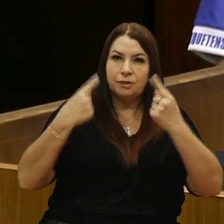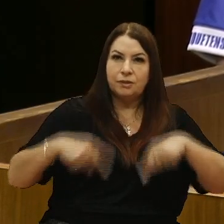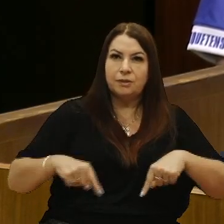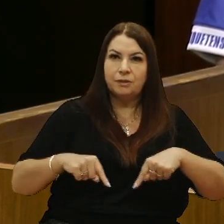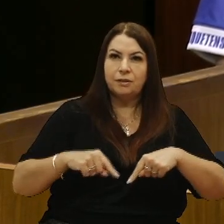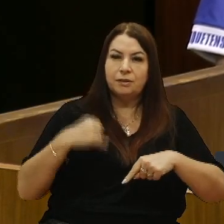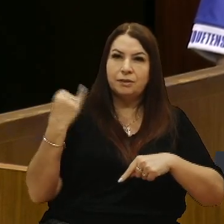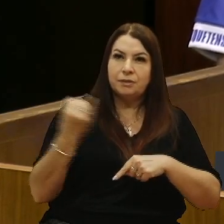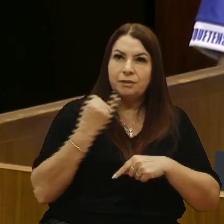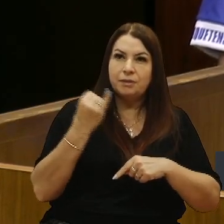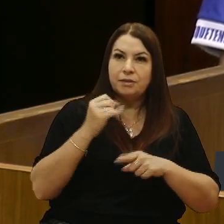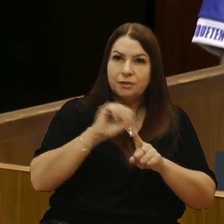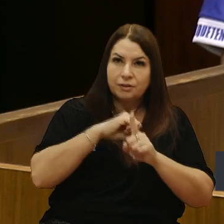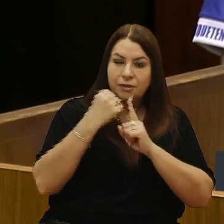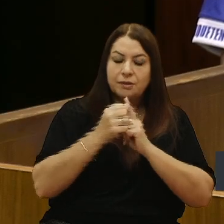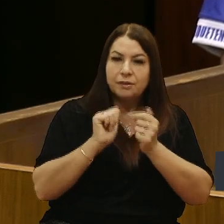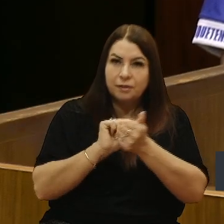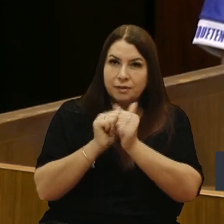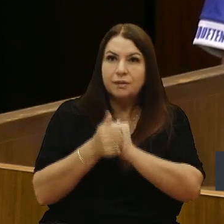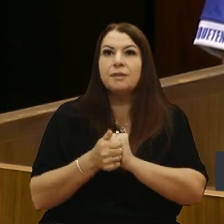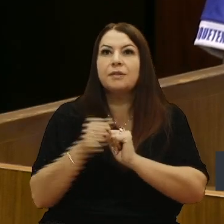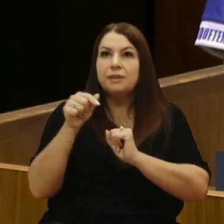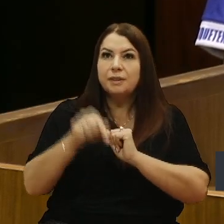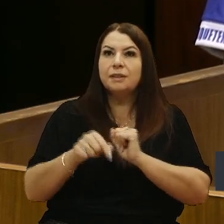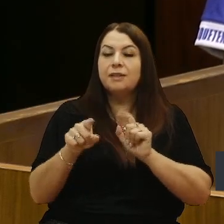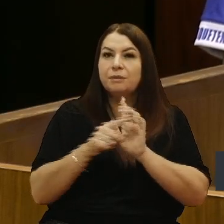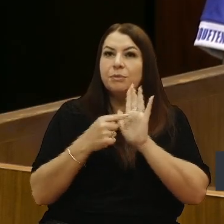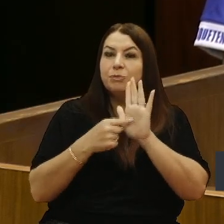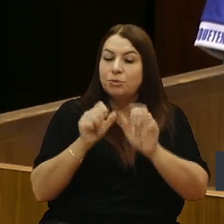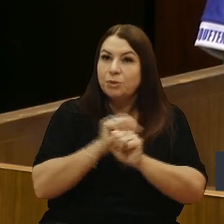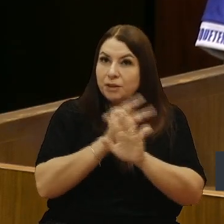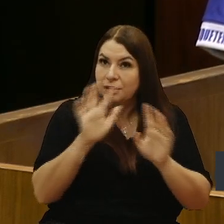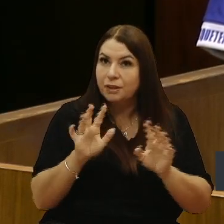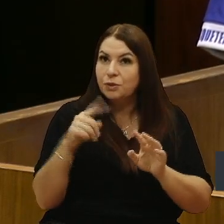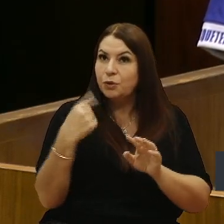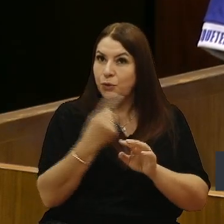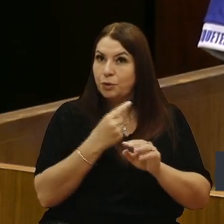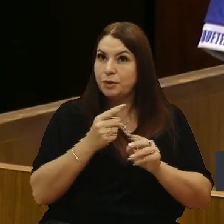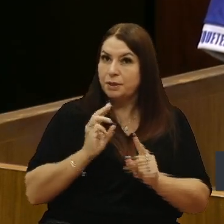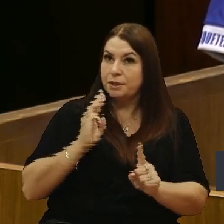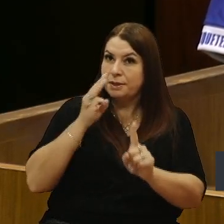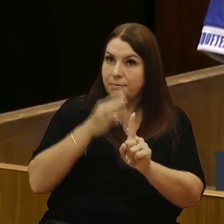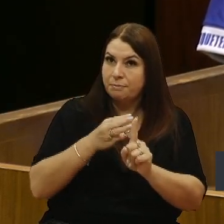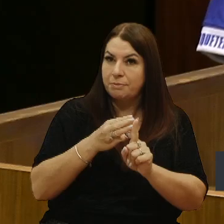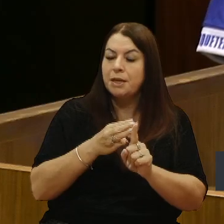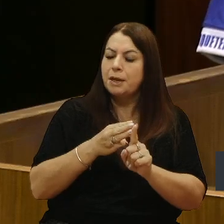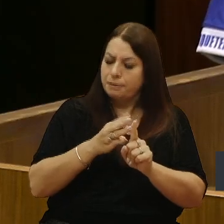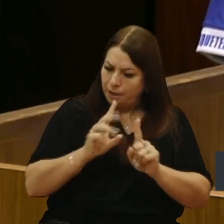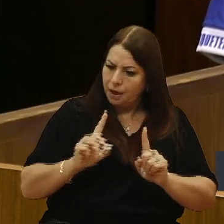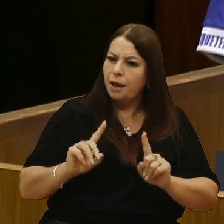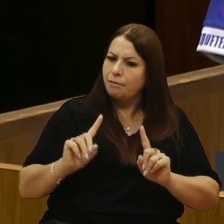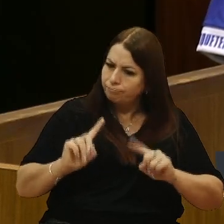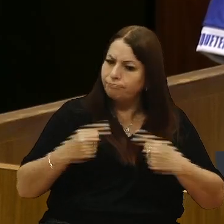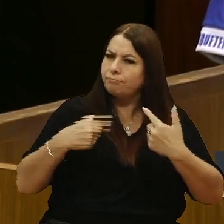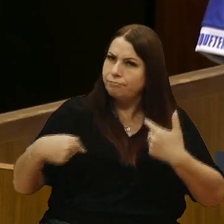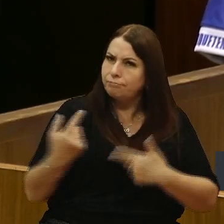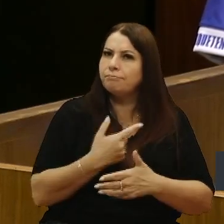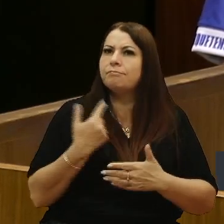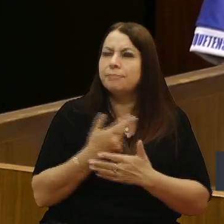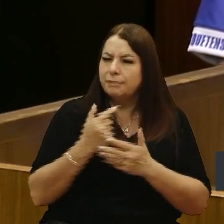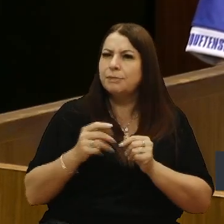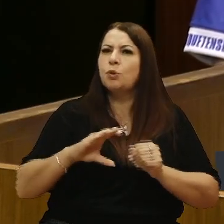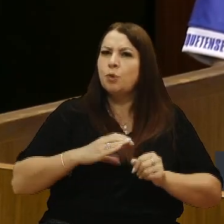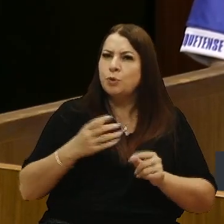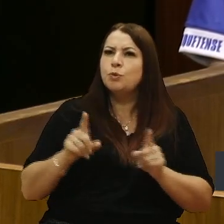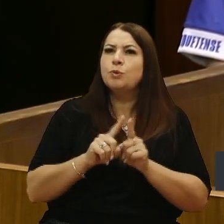grande relevância social e esportiva. É aqui que deixamos claros, nossa meta é usada, sim. Queremos ser campeões da